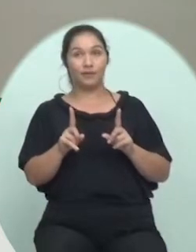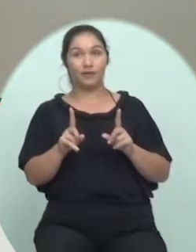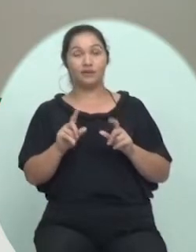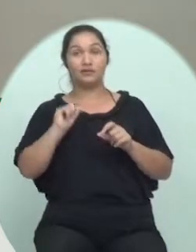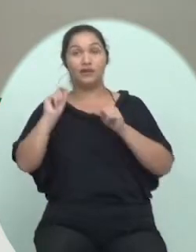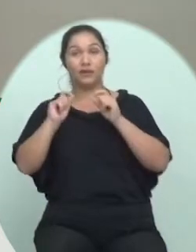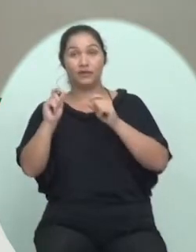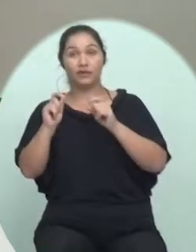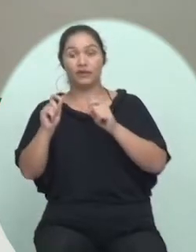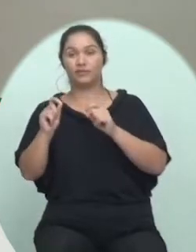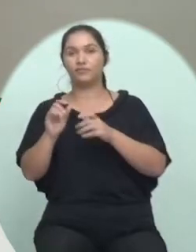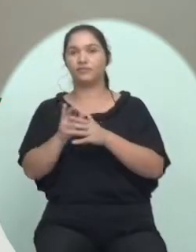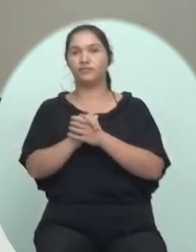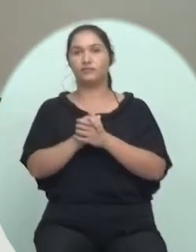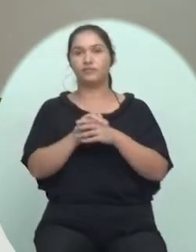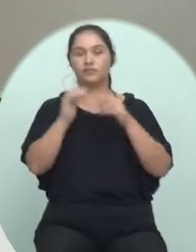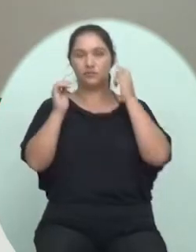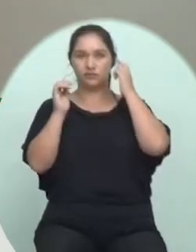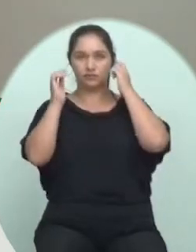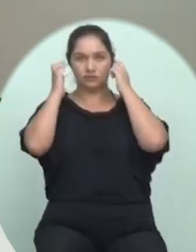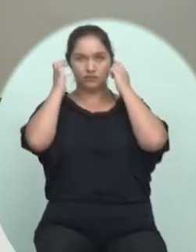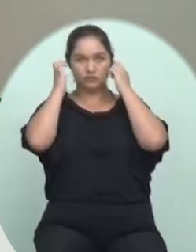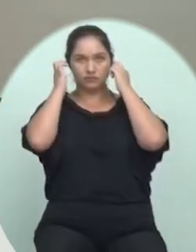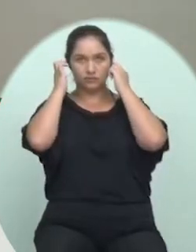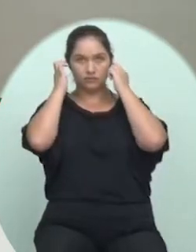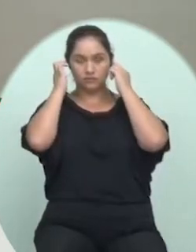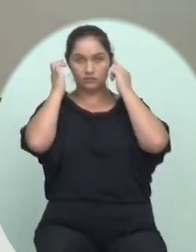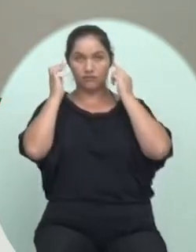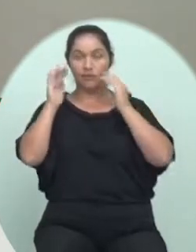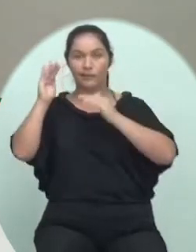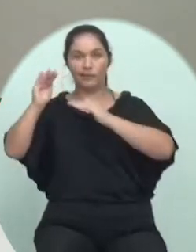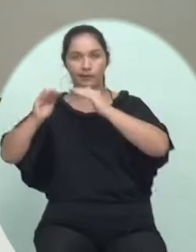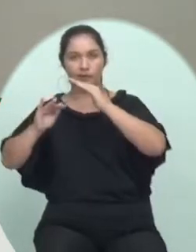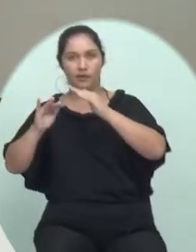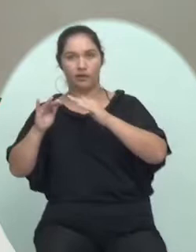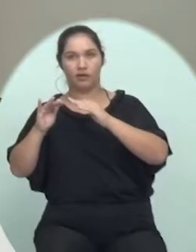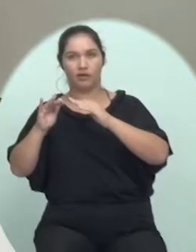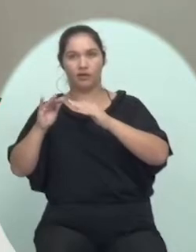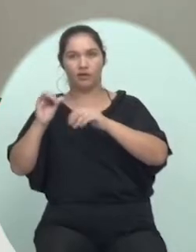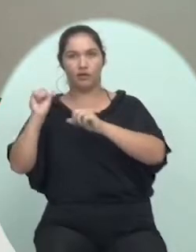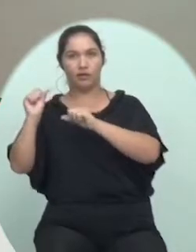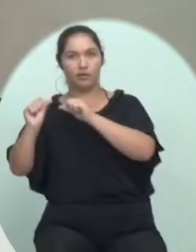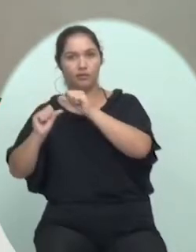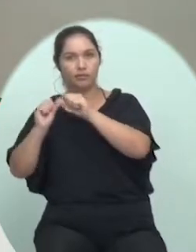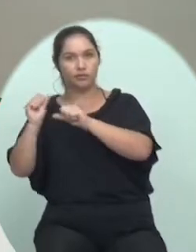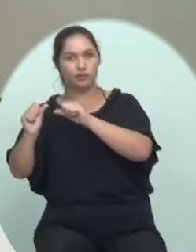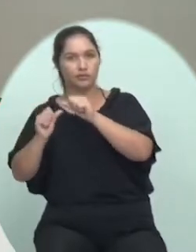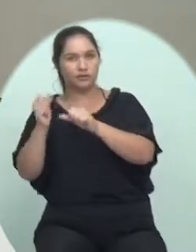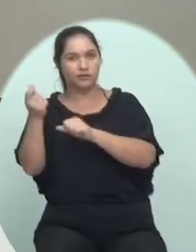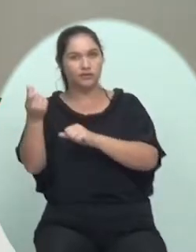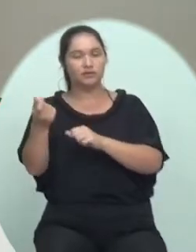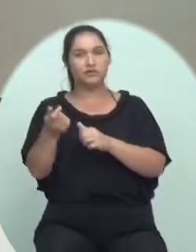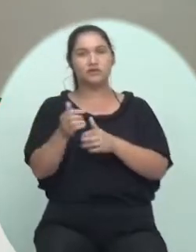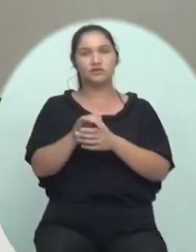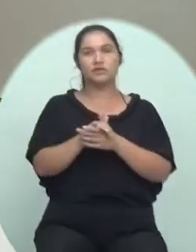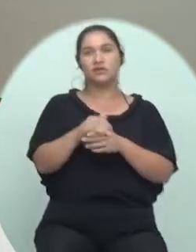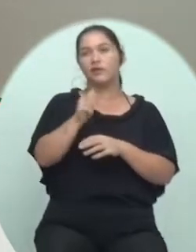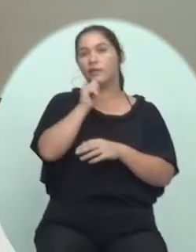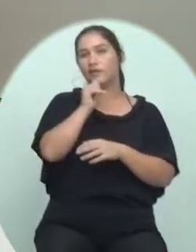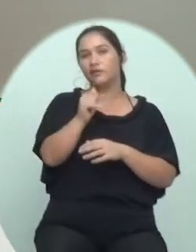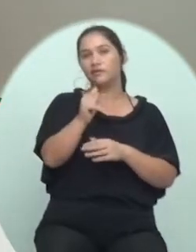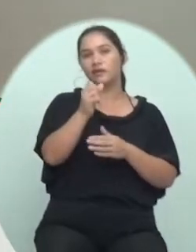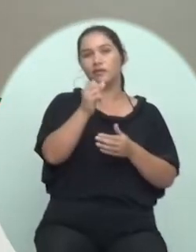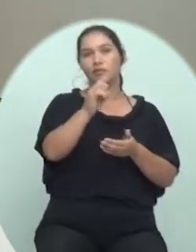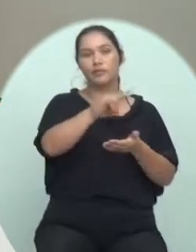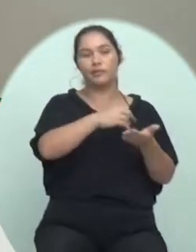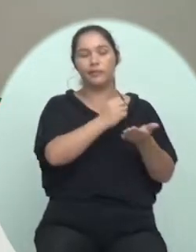variação do valor contratual decorrente de reajuste previsto no próprio contrato. Ou seja, o contrato será reajustado